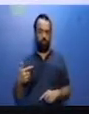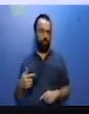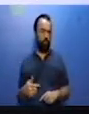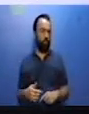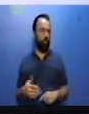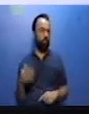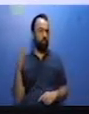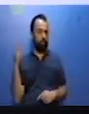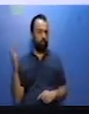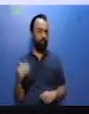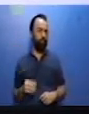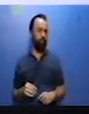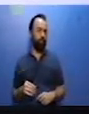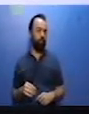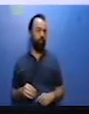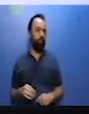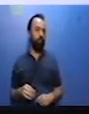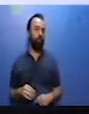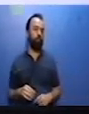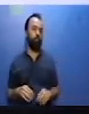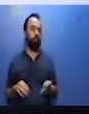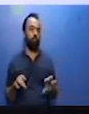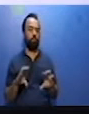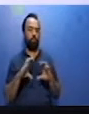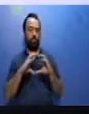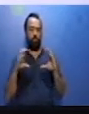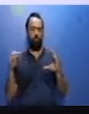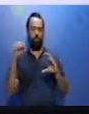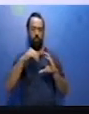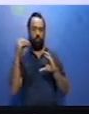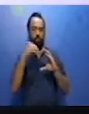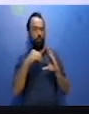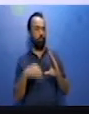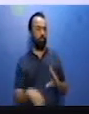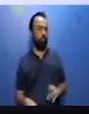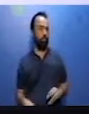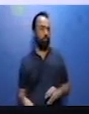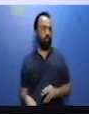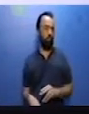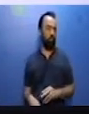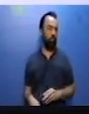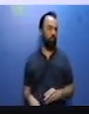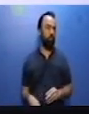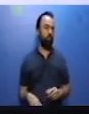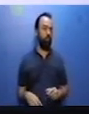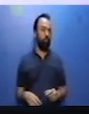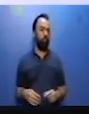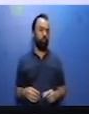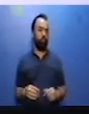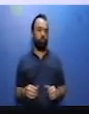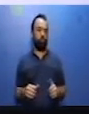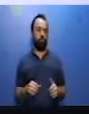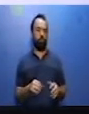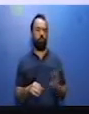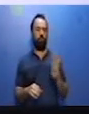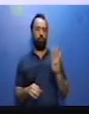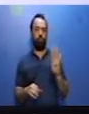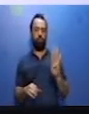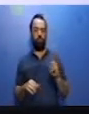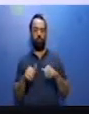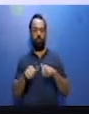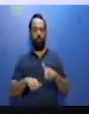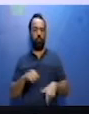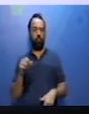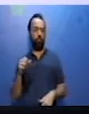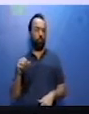tenho e da fórmula de bhaskara no lugar do b olá por três eu coloquei o três aqui